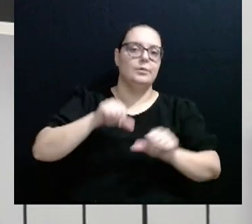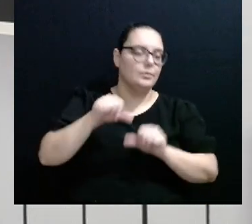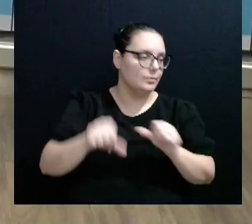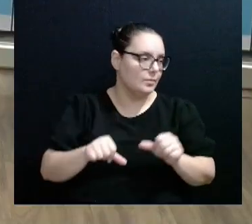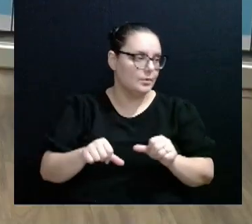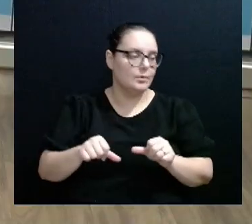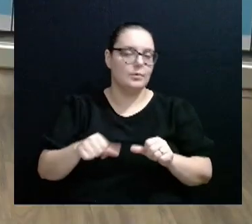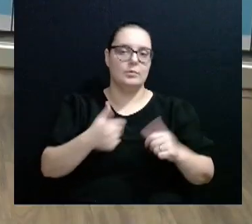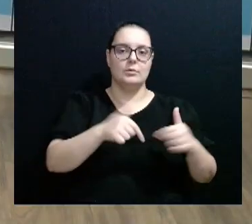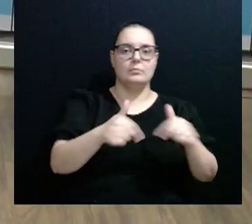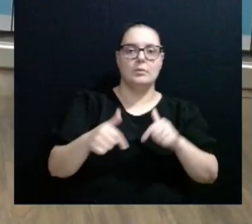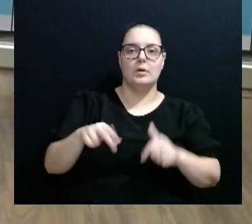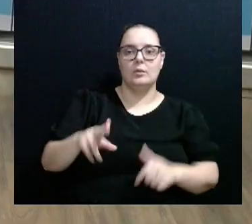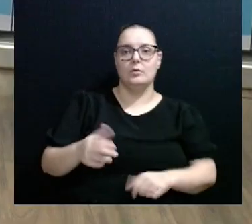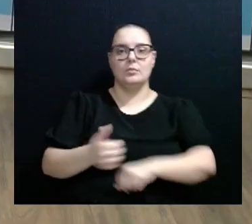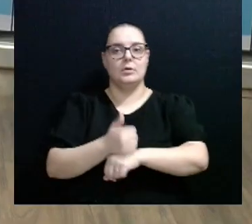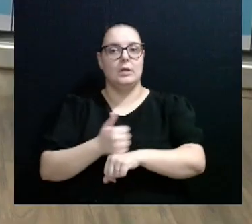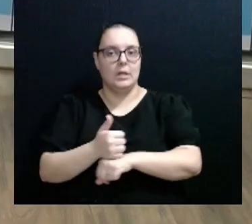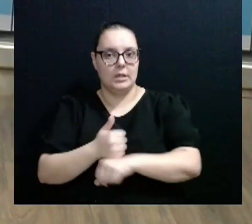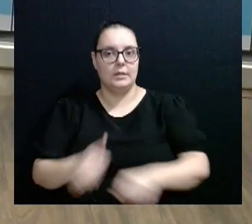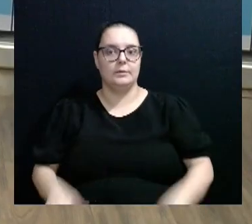de carreira?